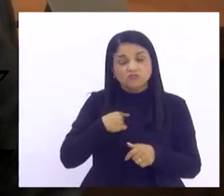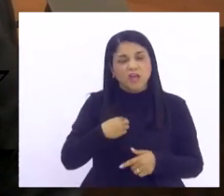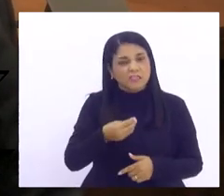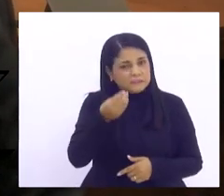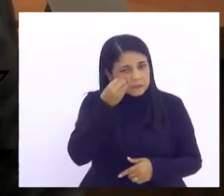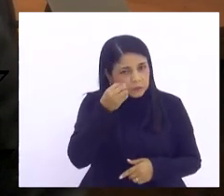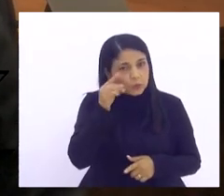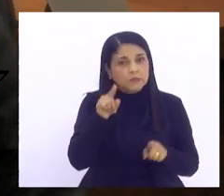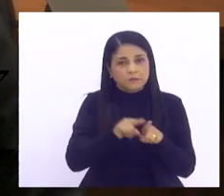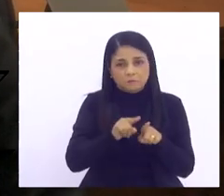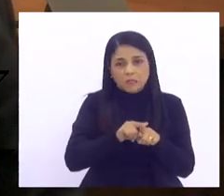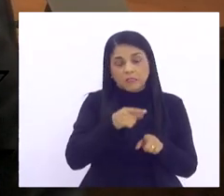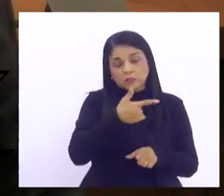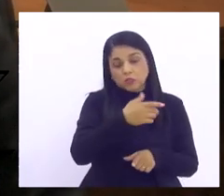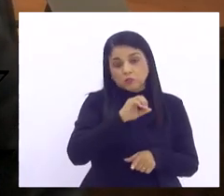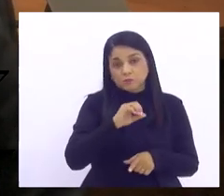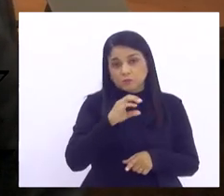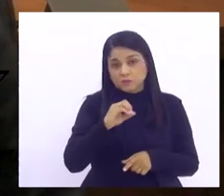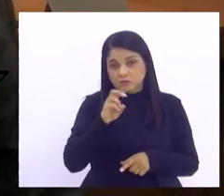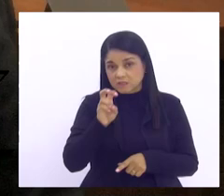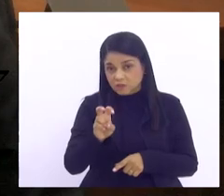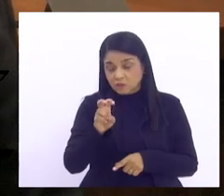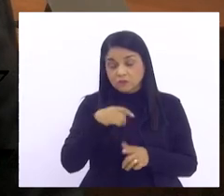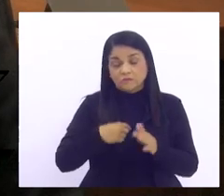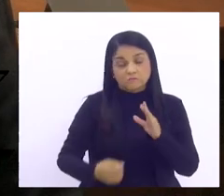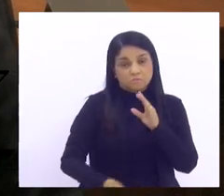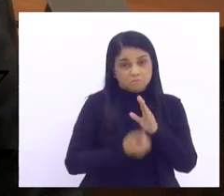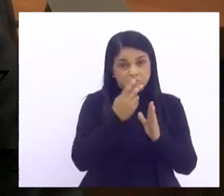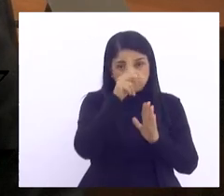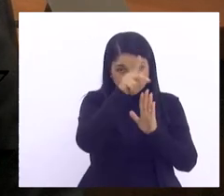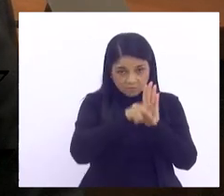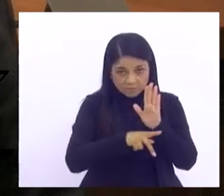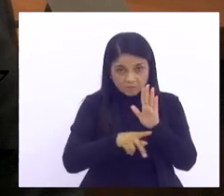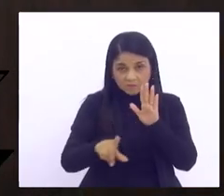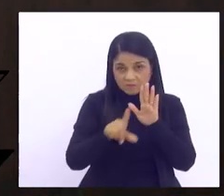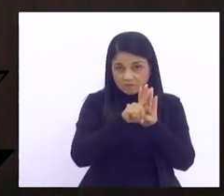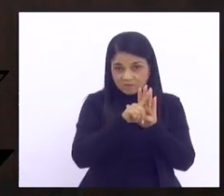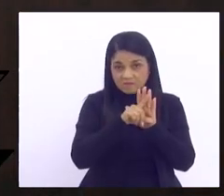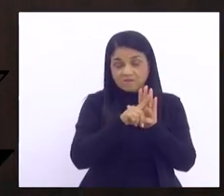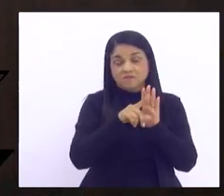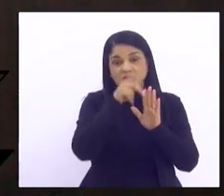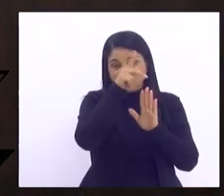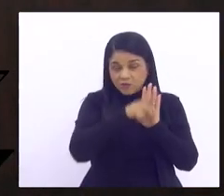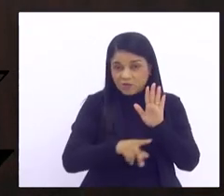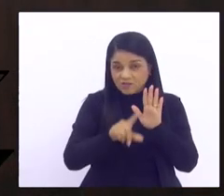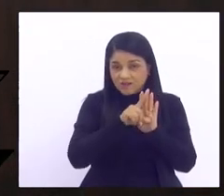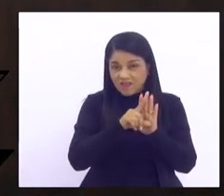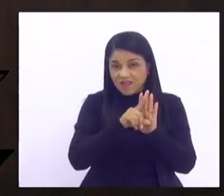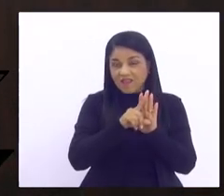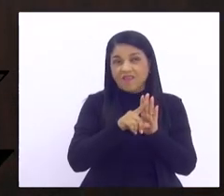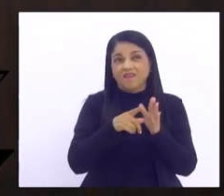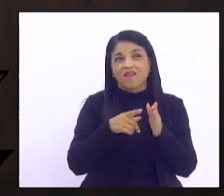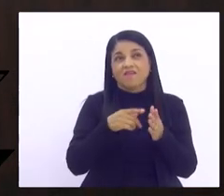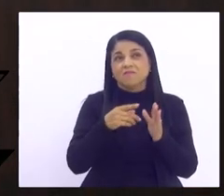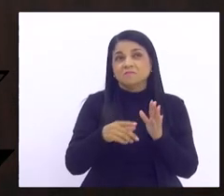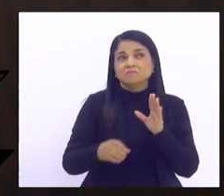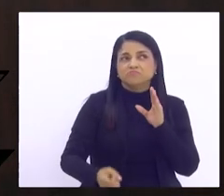2005. Houve um projeto de lei cujo artigo 1º legalizava o aborto até 12